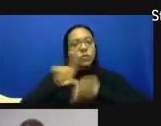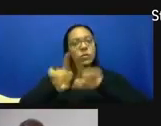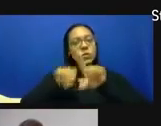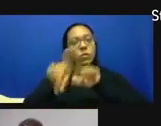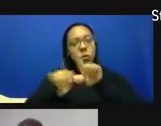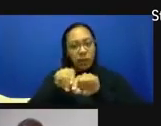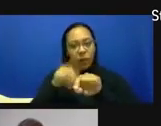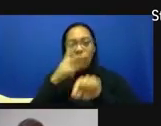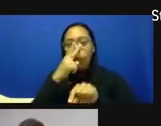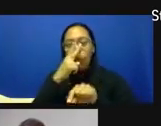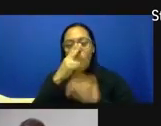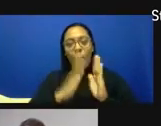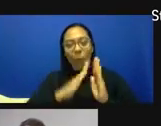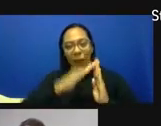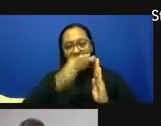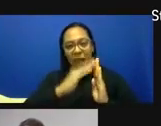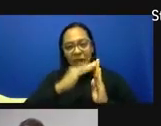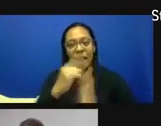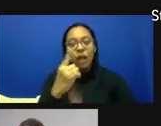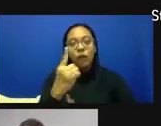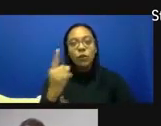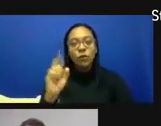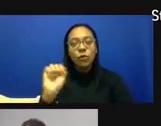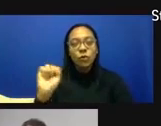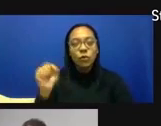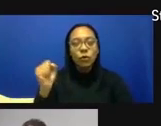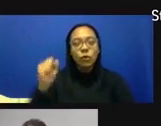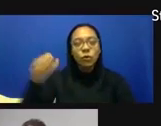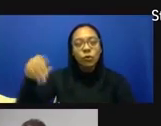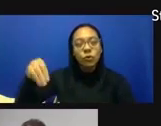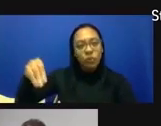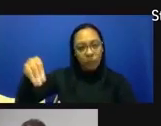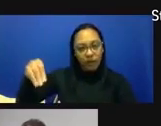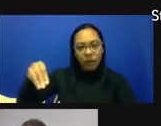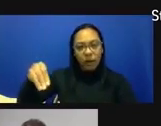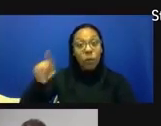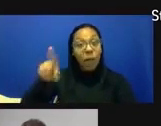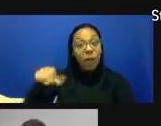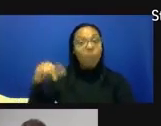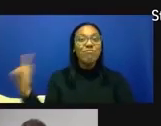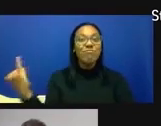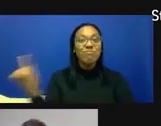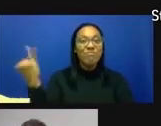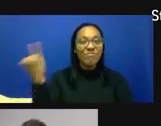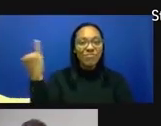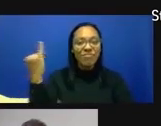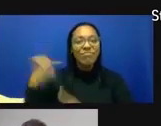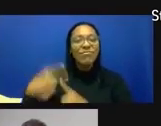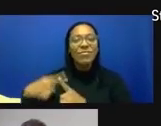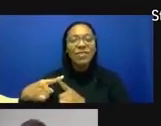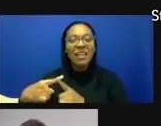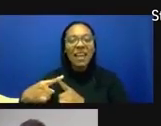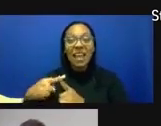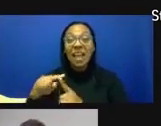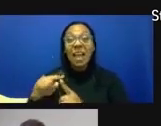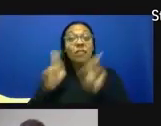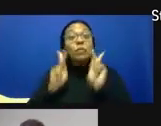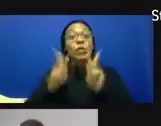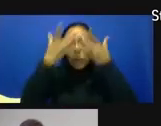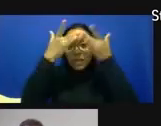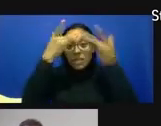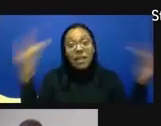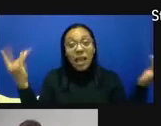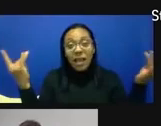elas são extremamente importantes, porque senão, infelizmente e lamentavelmente, muitas dessas situações caem no esquecimento completo,